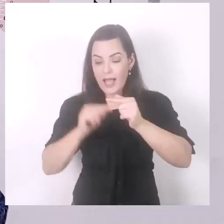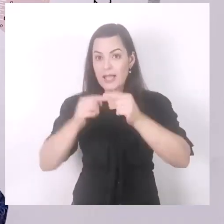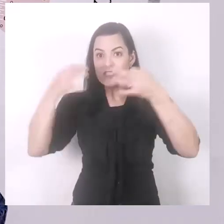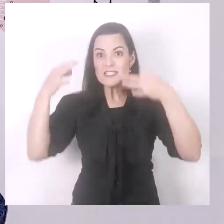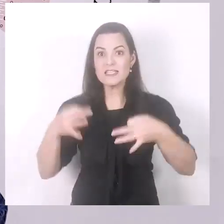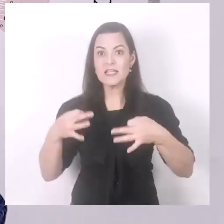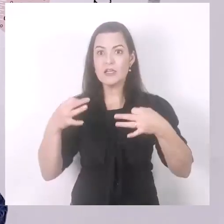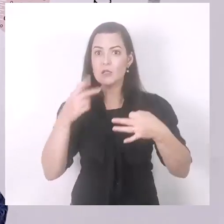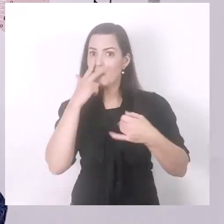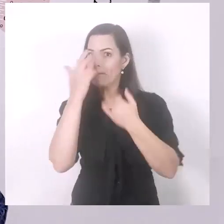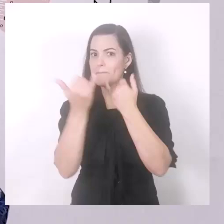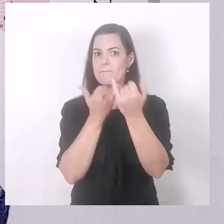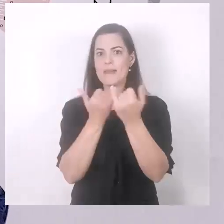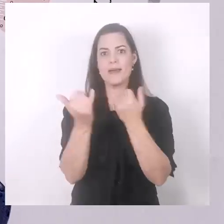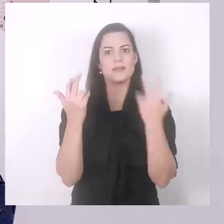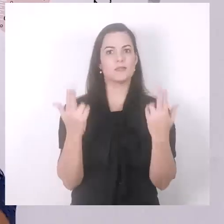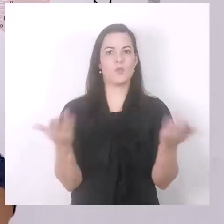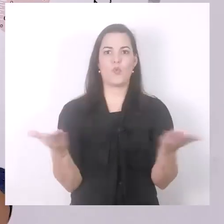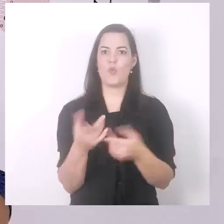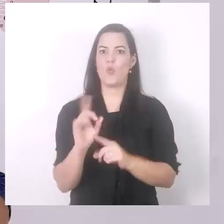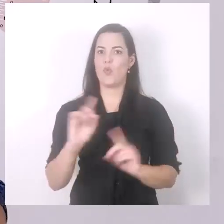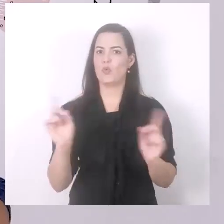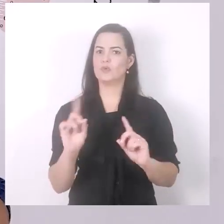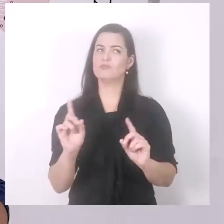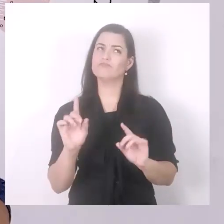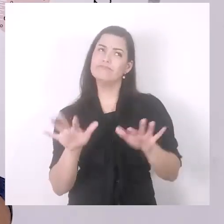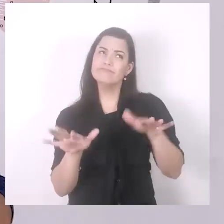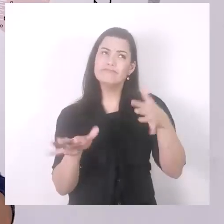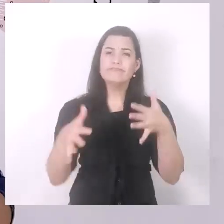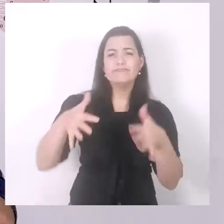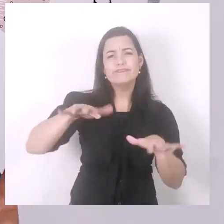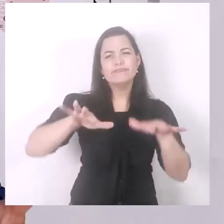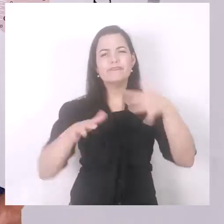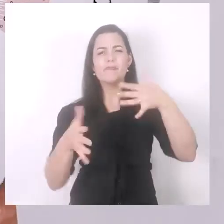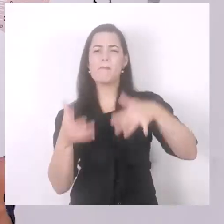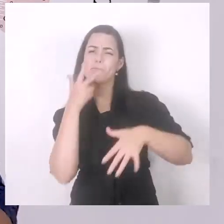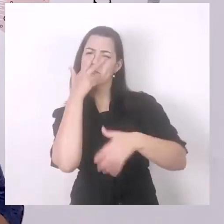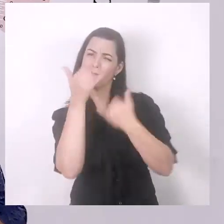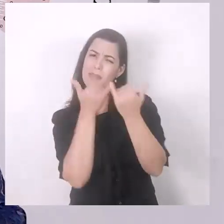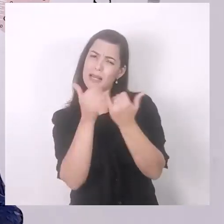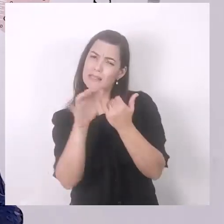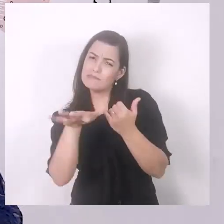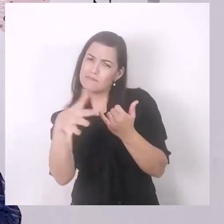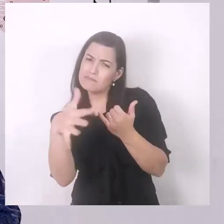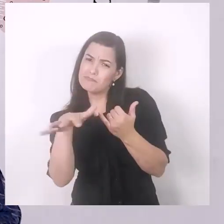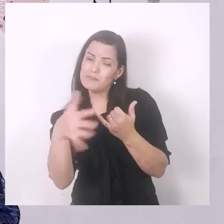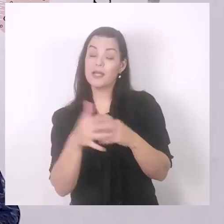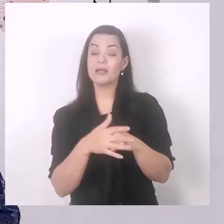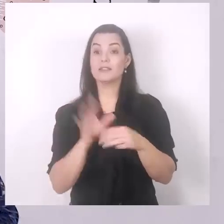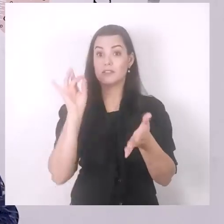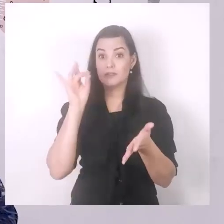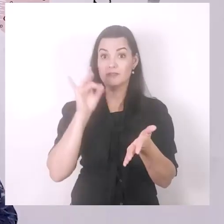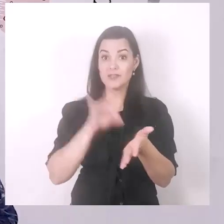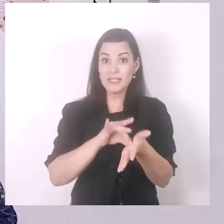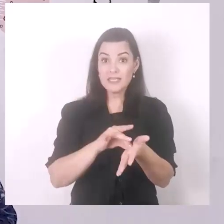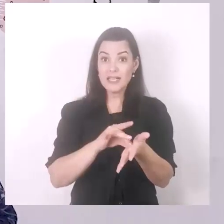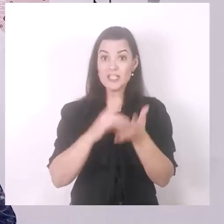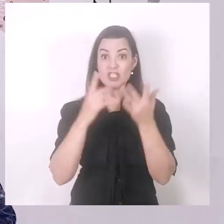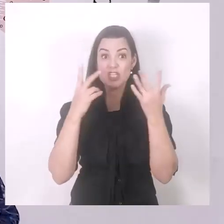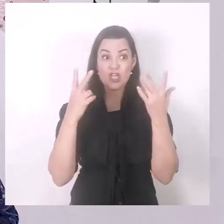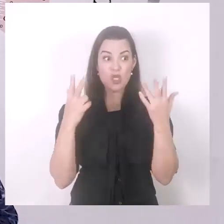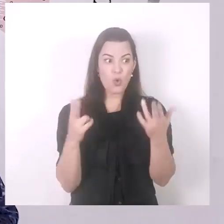parecidas com as que nós temos hoje. Parecidas até eram, mas não funcionavam